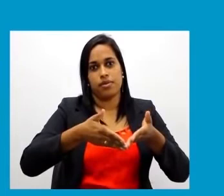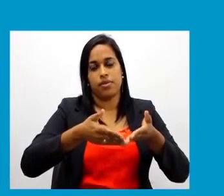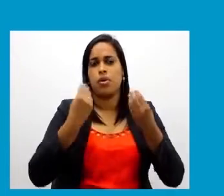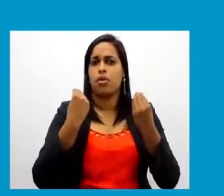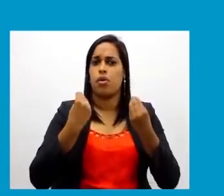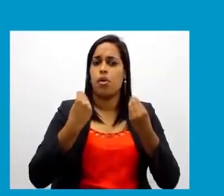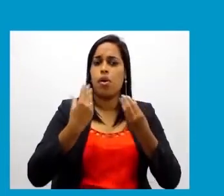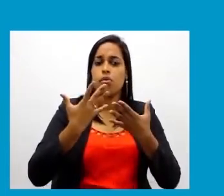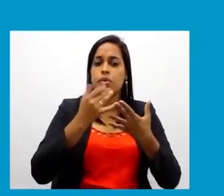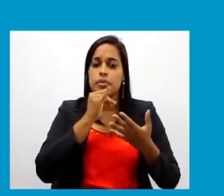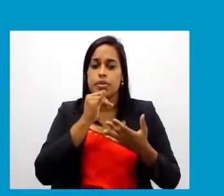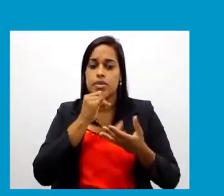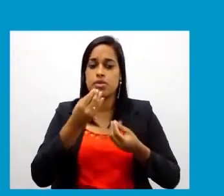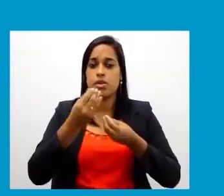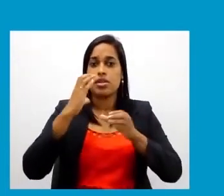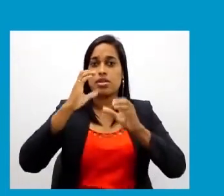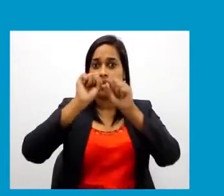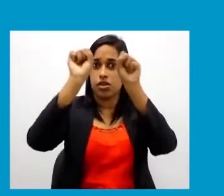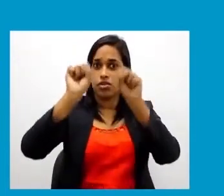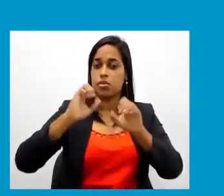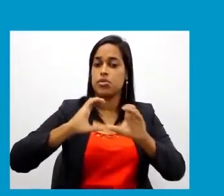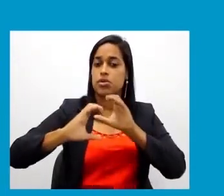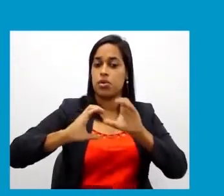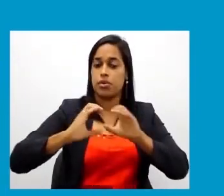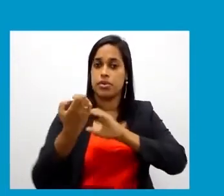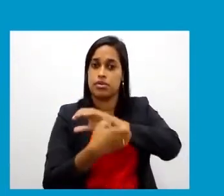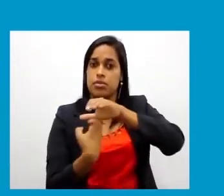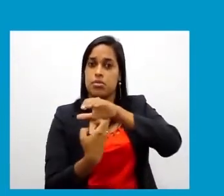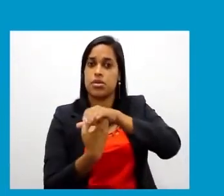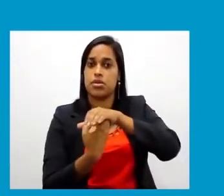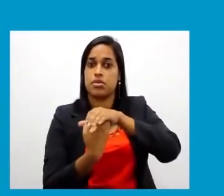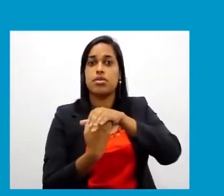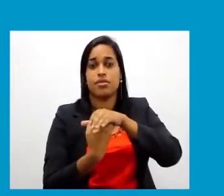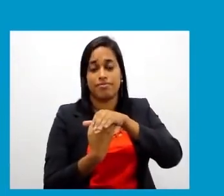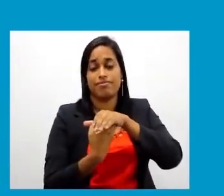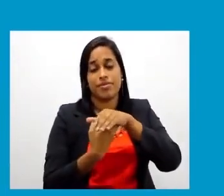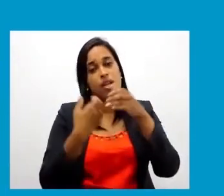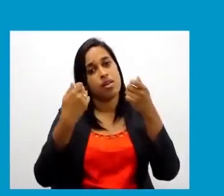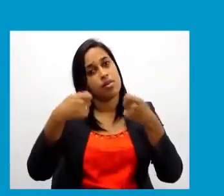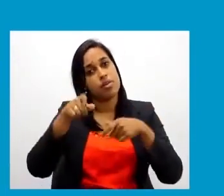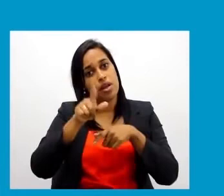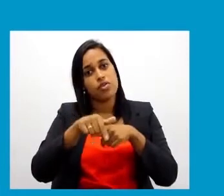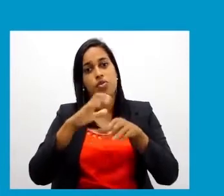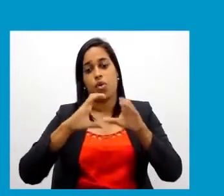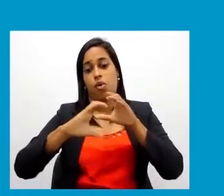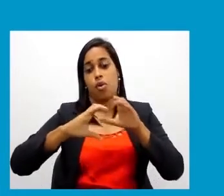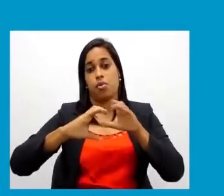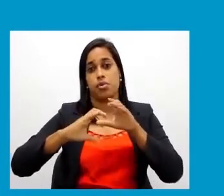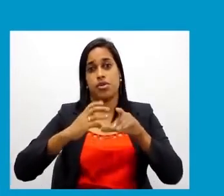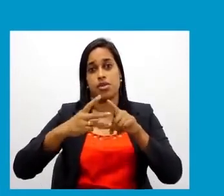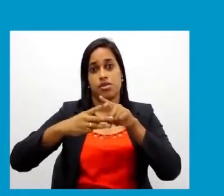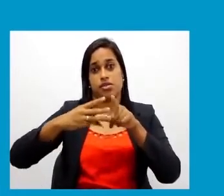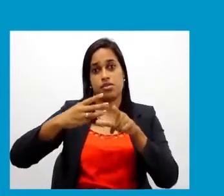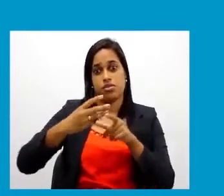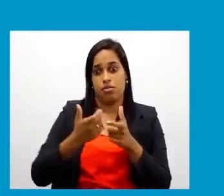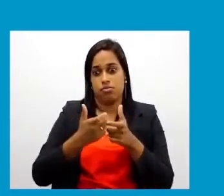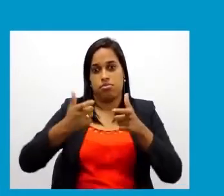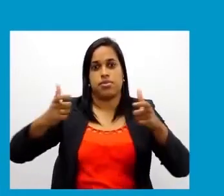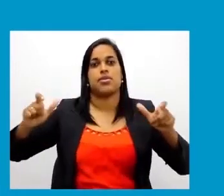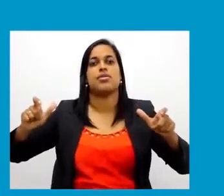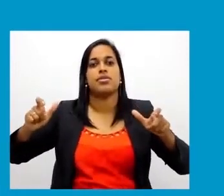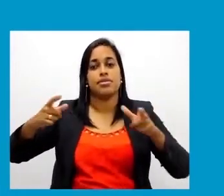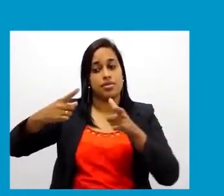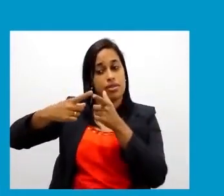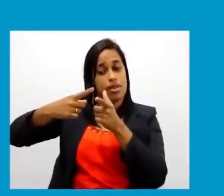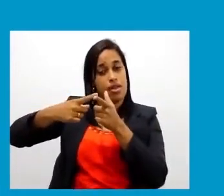E que movimentos são esses desses sistemas de comunicação dentro de uma empresa? E aí as comunicações podem ser de 3 grandes tipos.